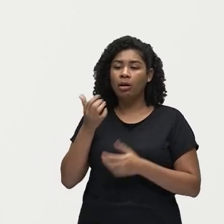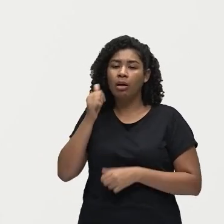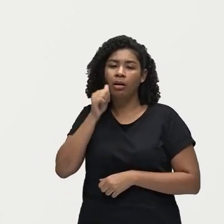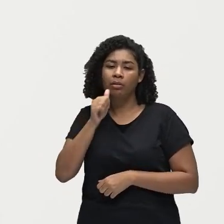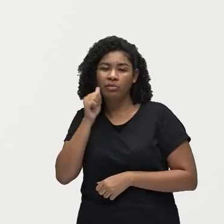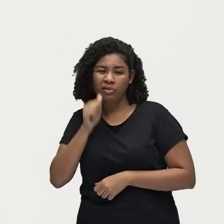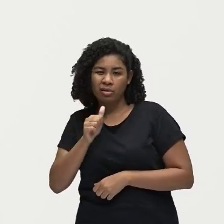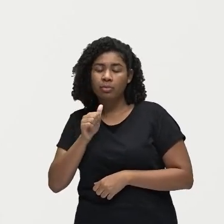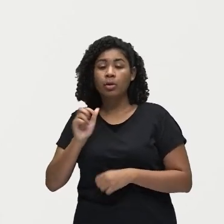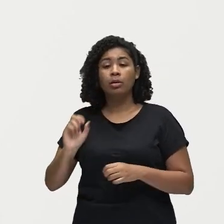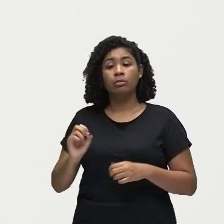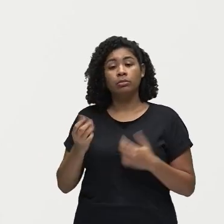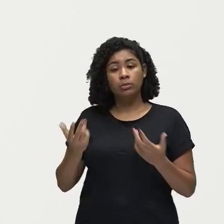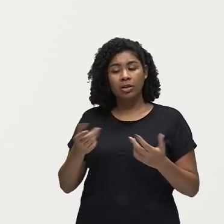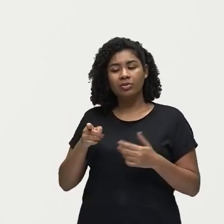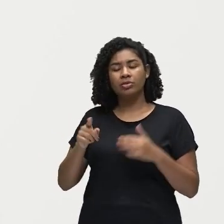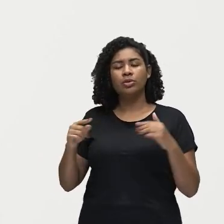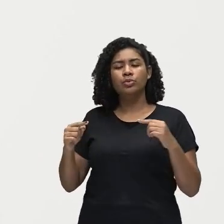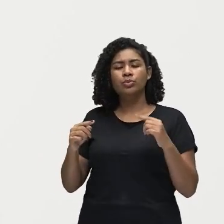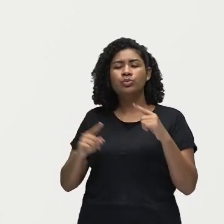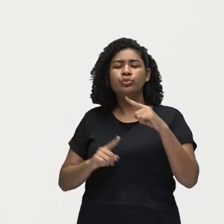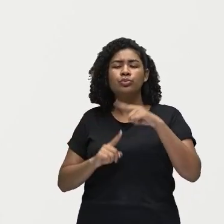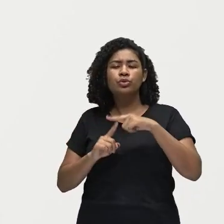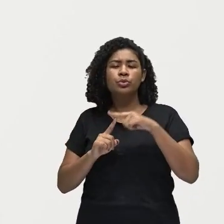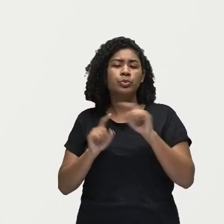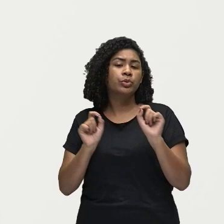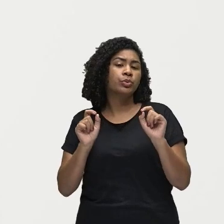há aí um tipo de